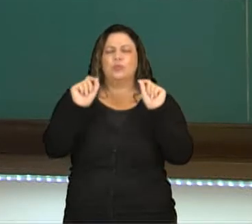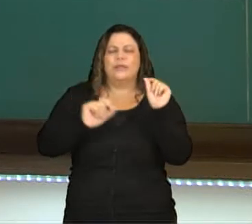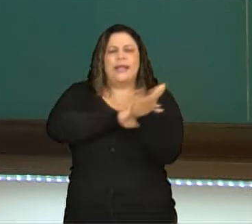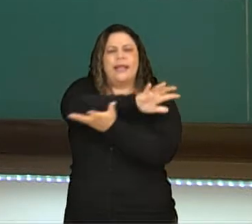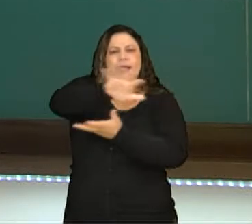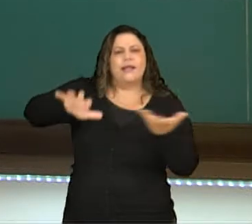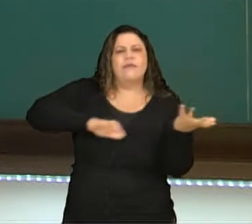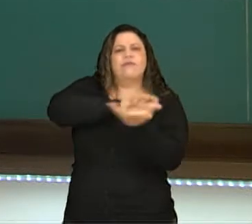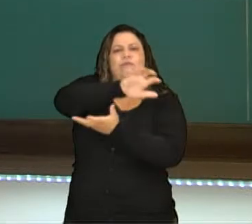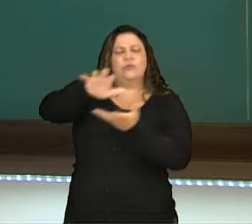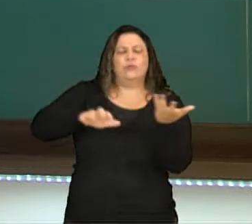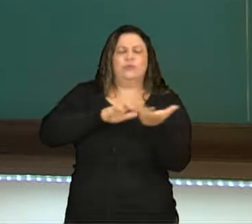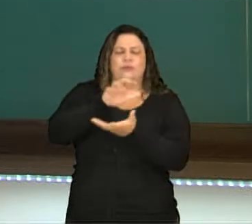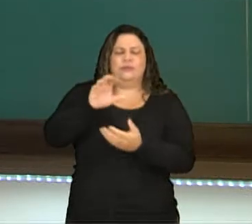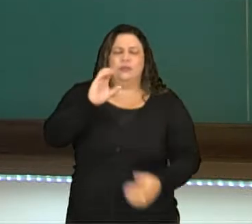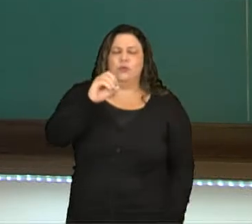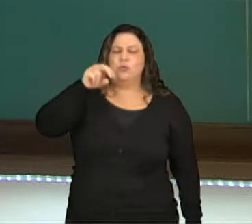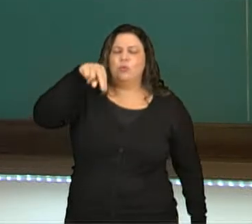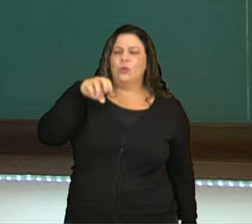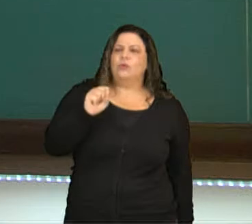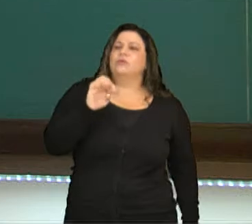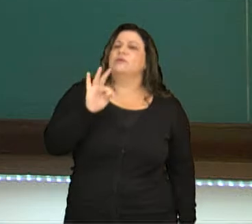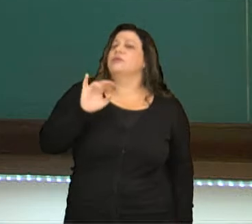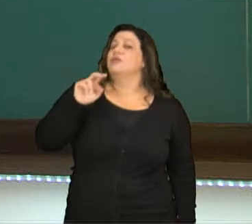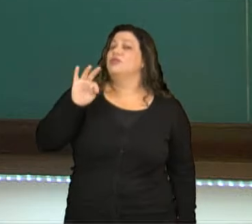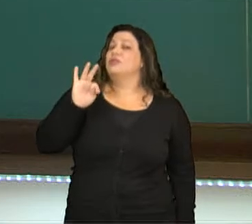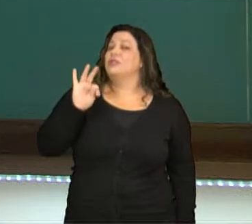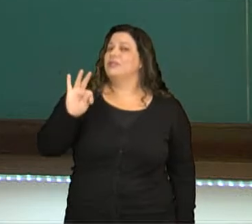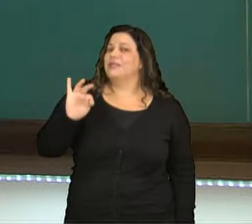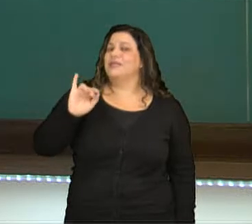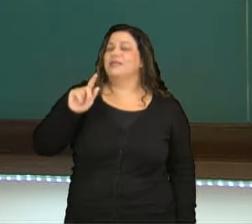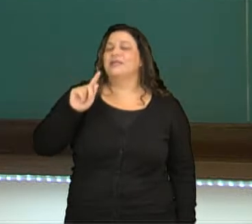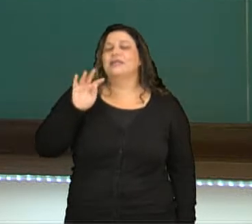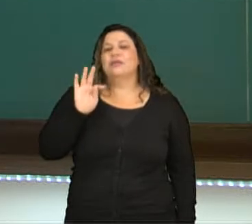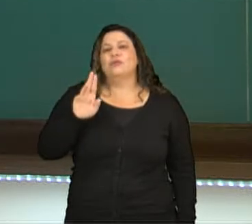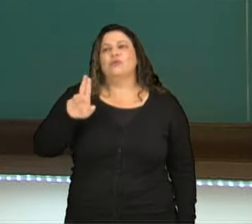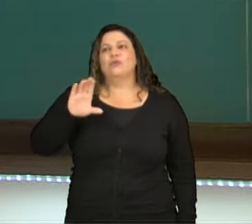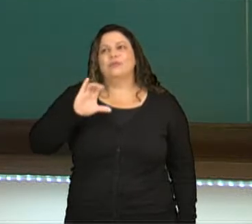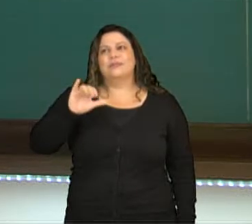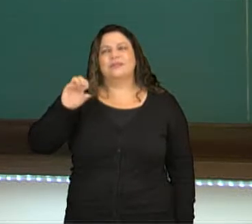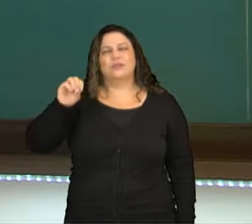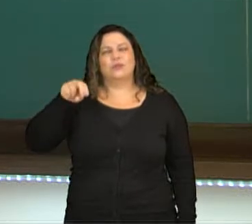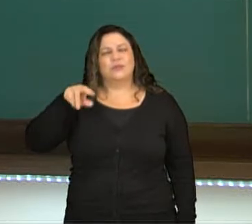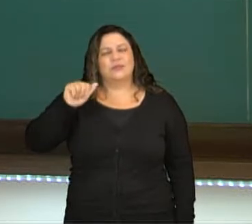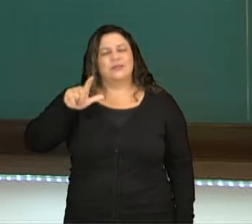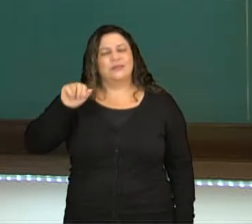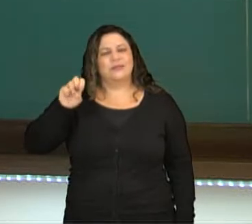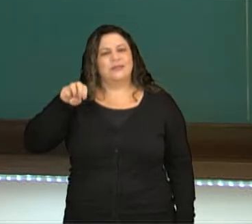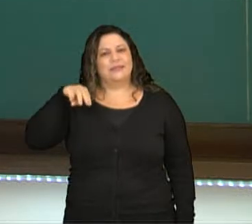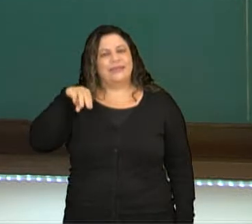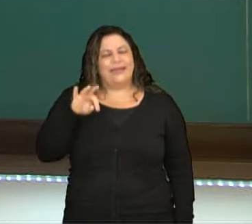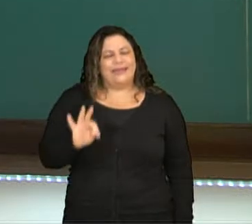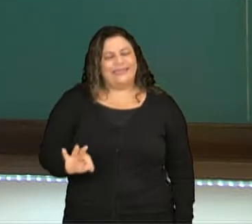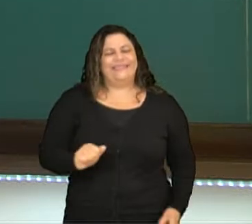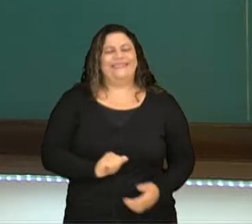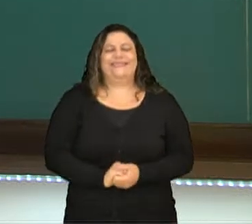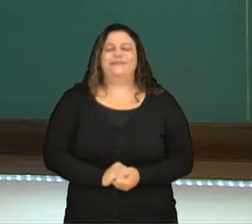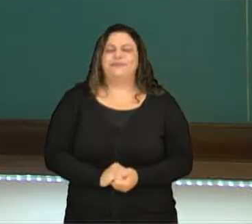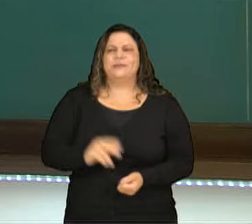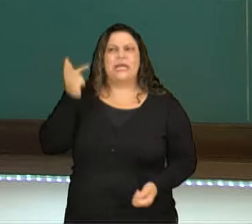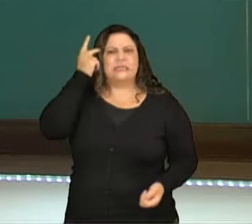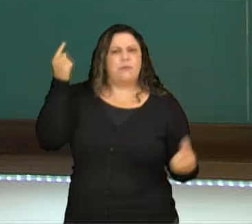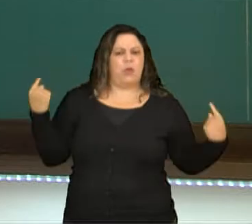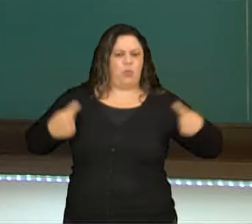Constitucionalista de 1932. E aí você vai lembrar da imagem lá do início dessa aula. São Paulo em guerra contra o